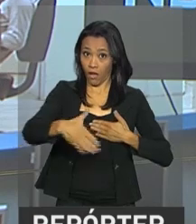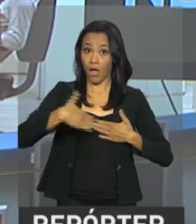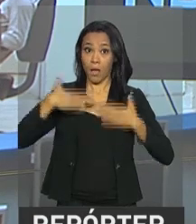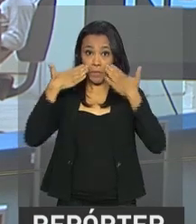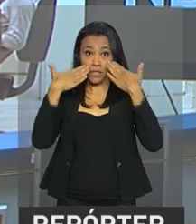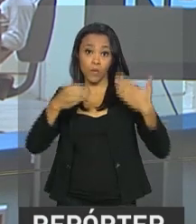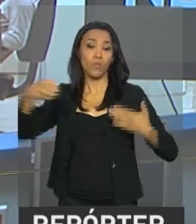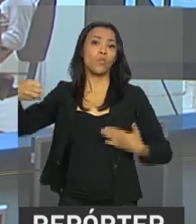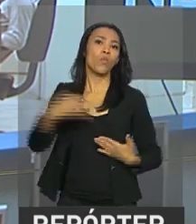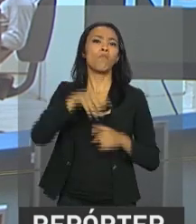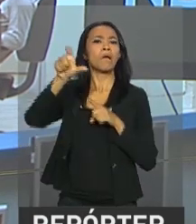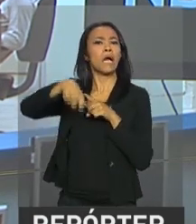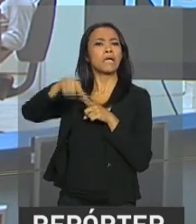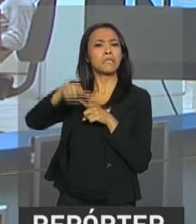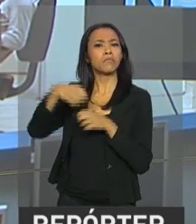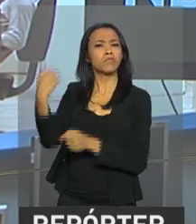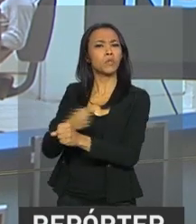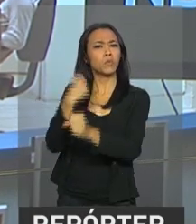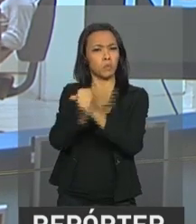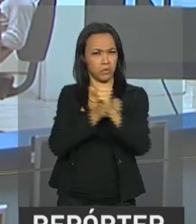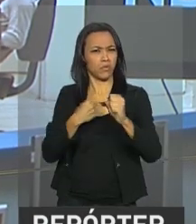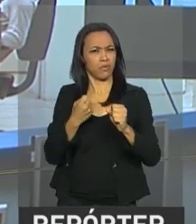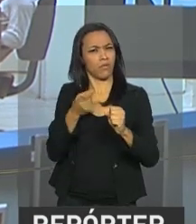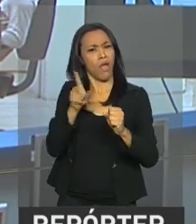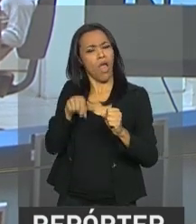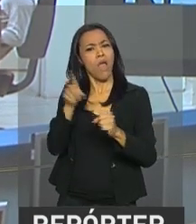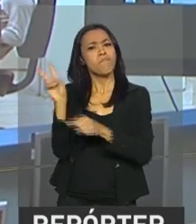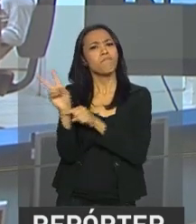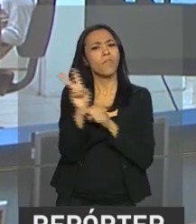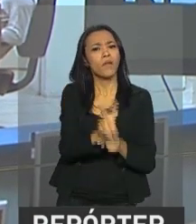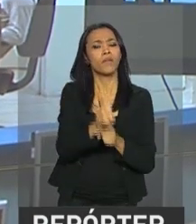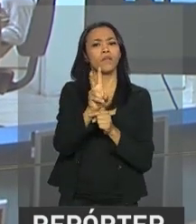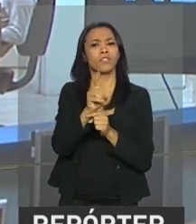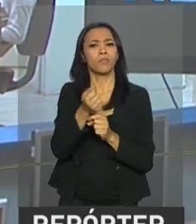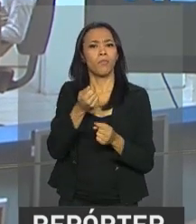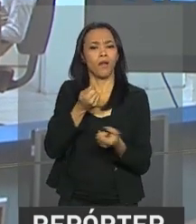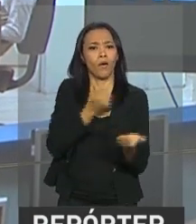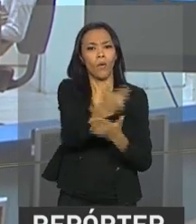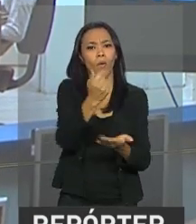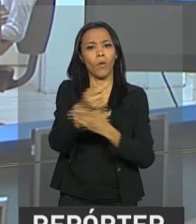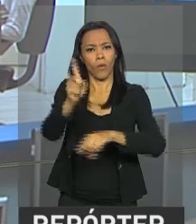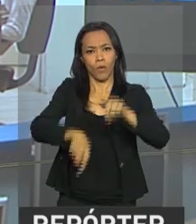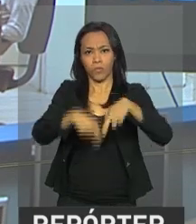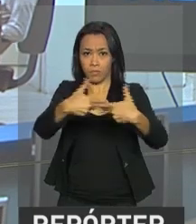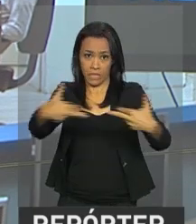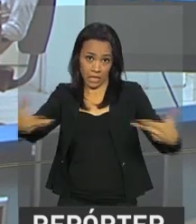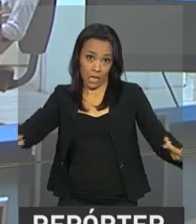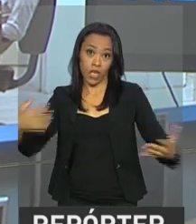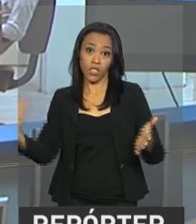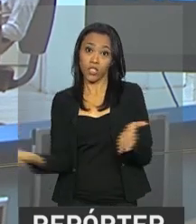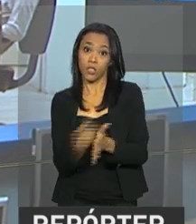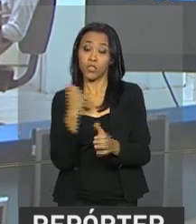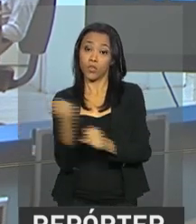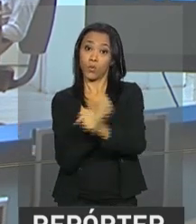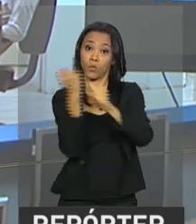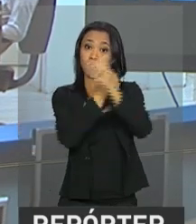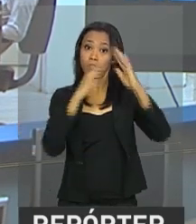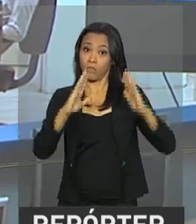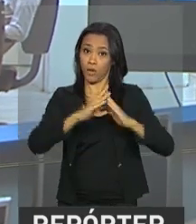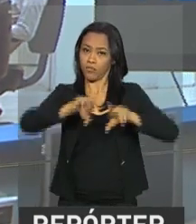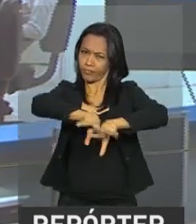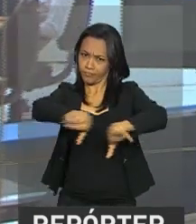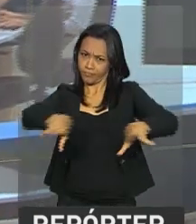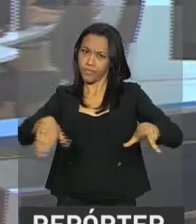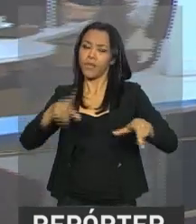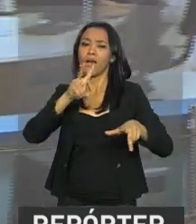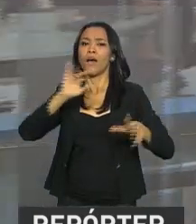cartão ConstruCard. É uma linha de crédito para financiar materiais de construção. A cerimônia vai ser no Palácio do Planalto, onde